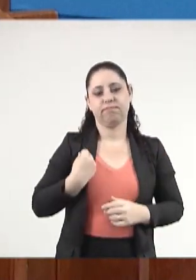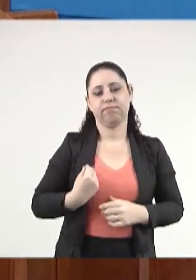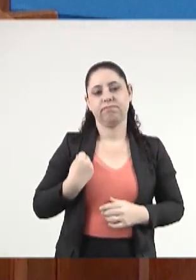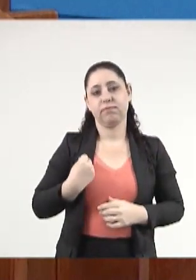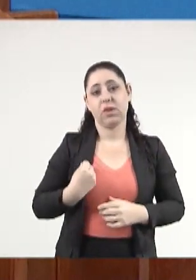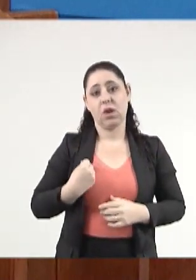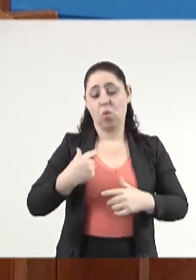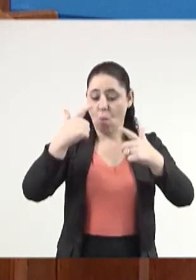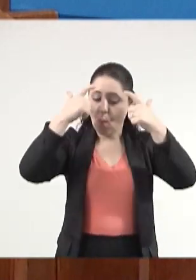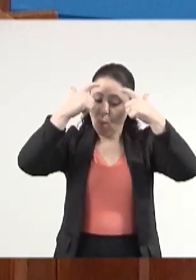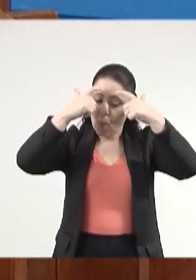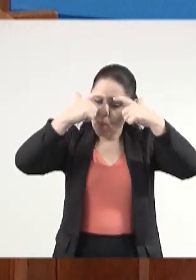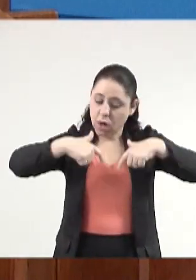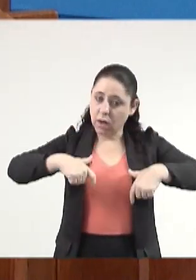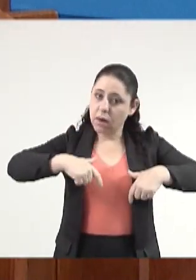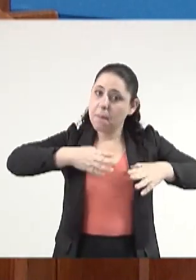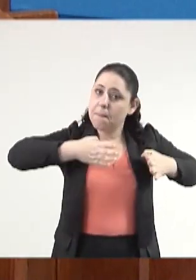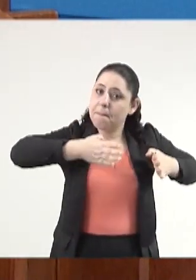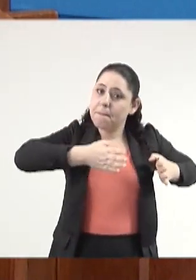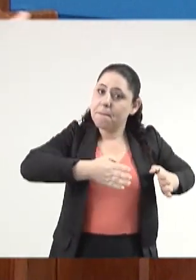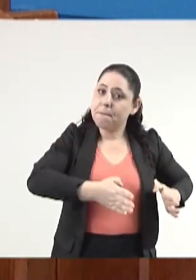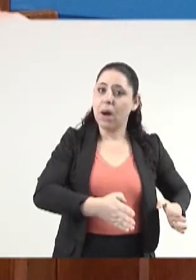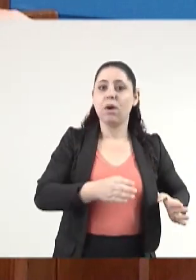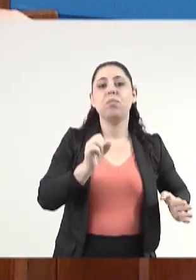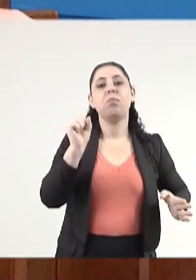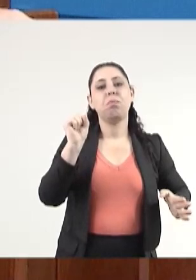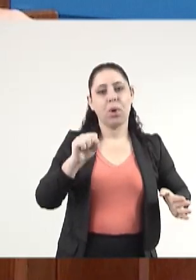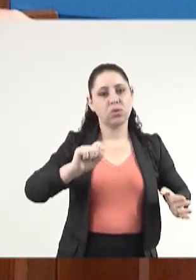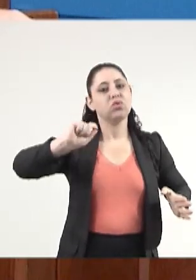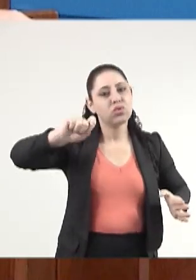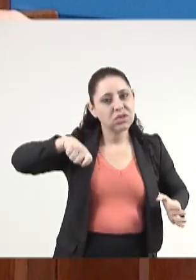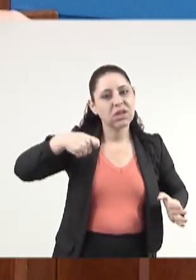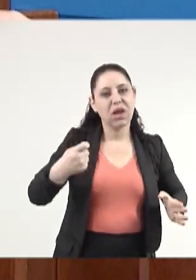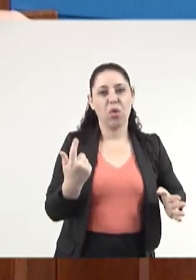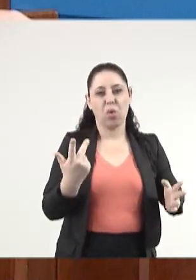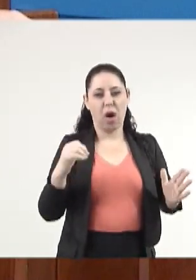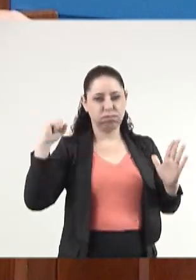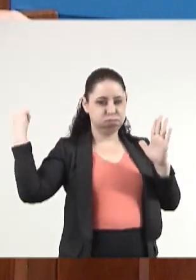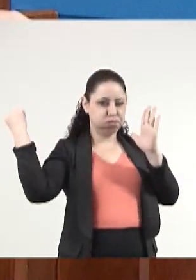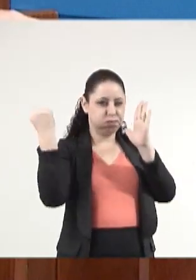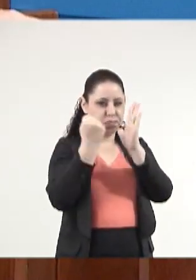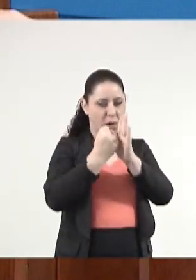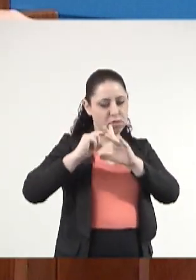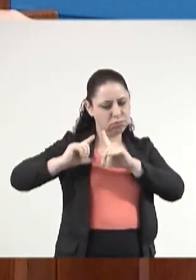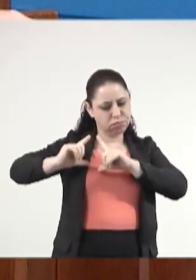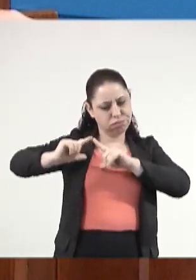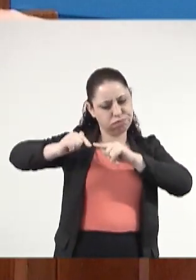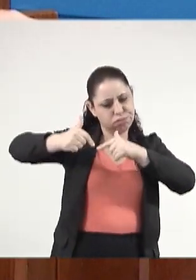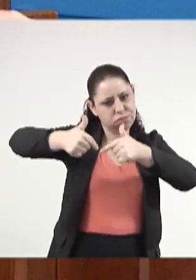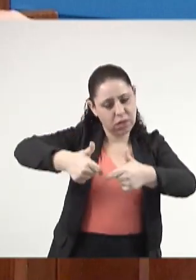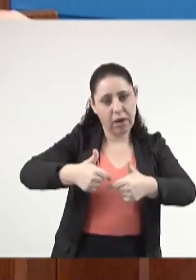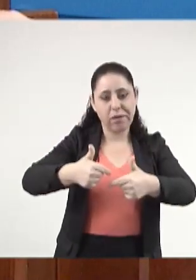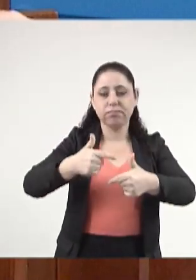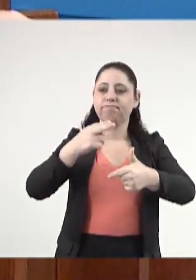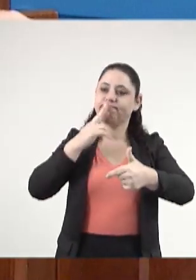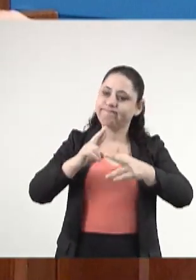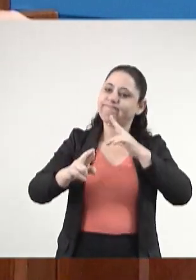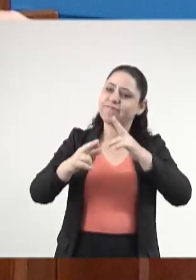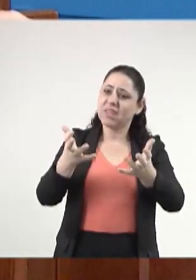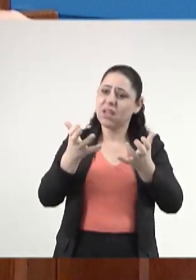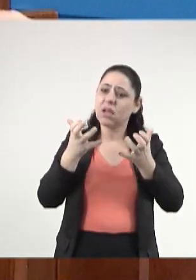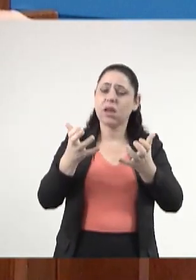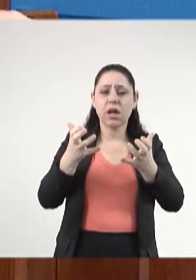que este corpo possa ser o símbolo de uma luta de um povo que reclama pela demarcação dos